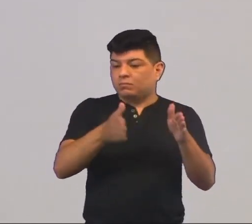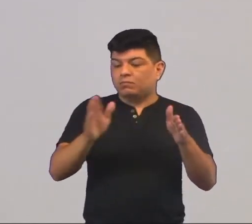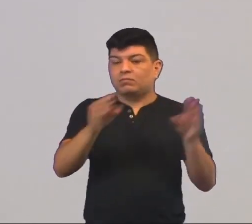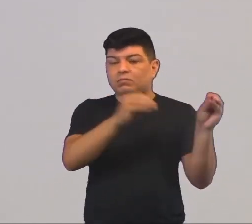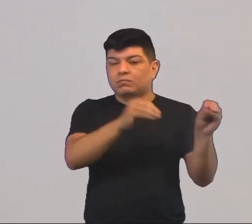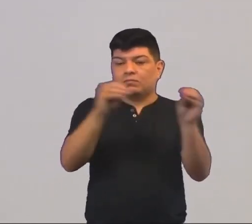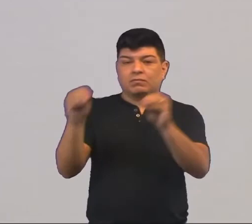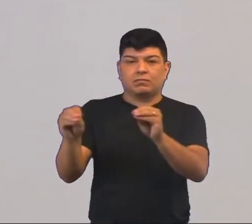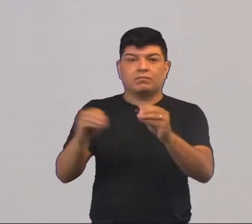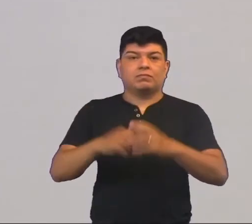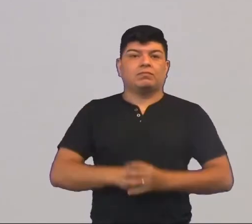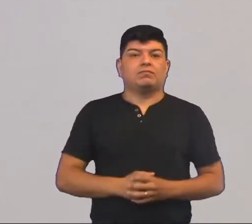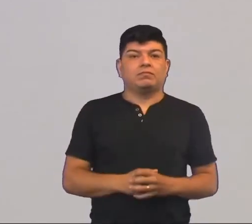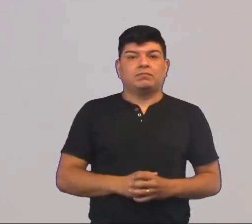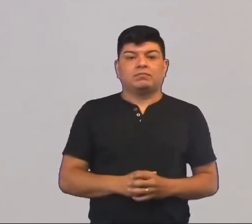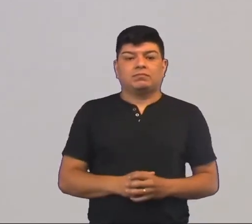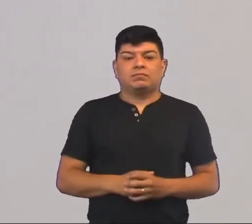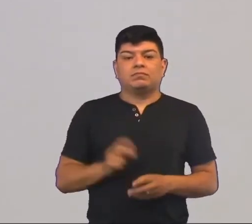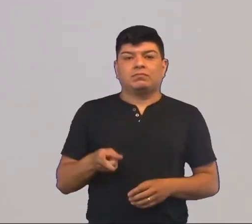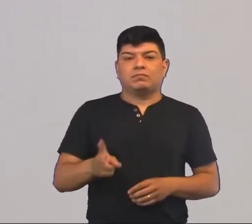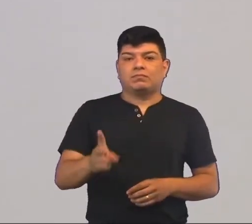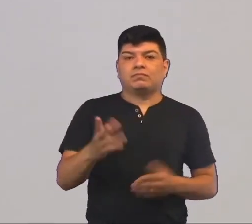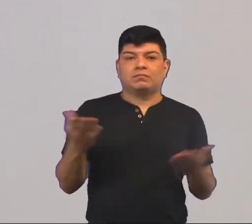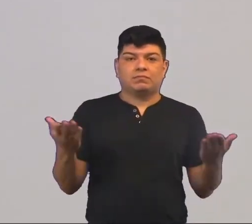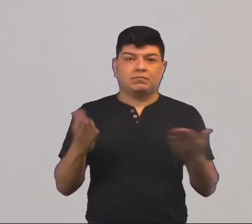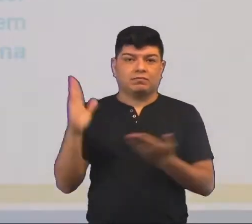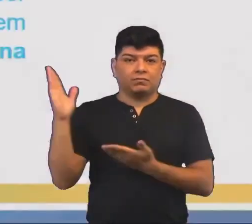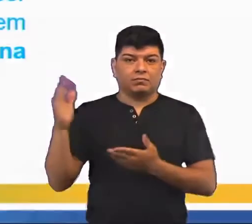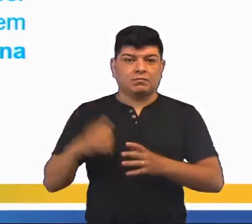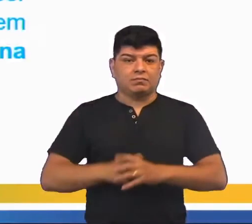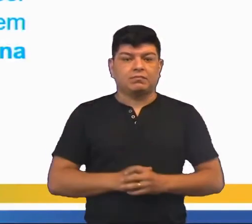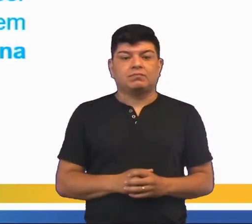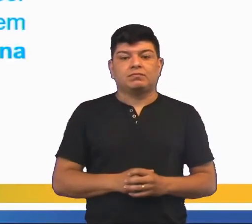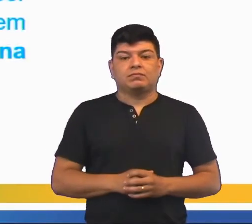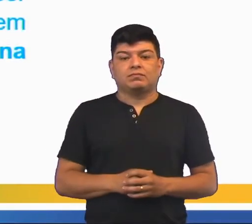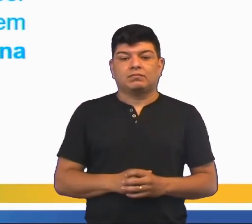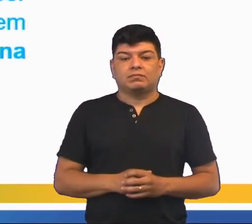de transição. Continuando aqui,